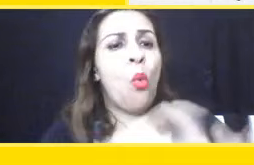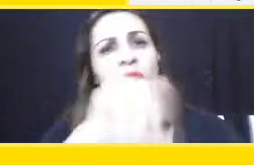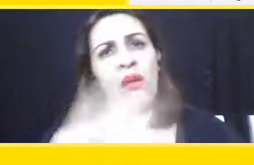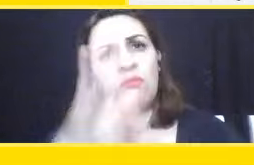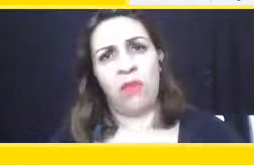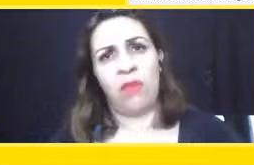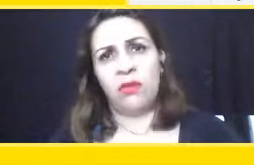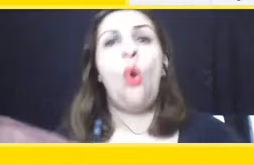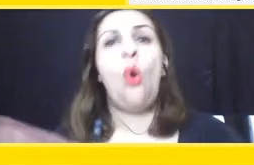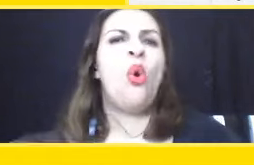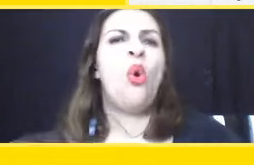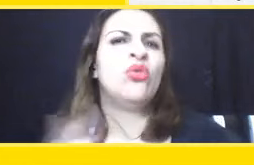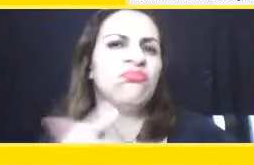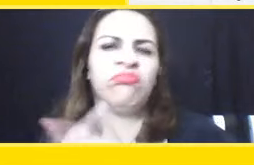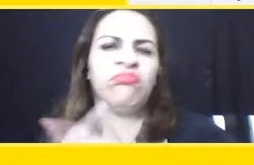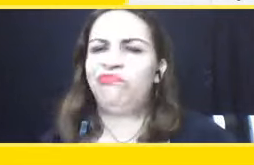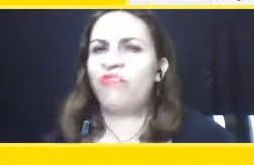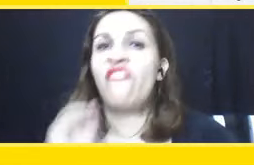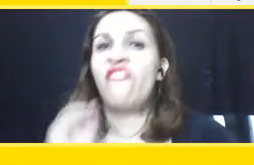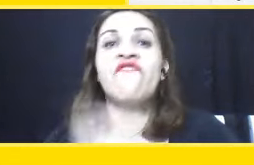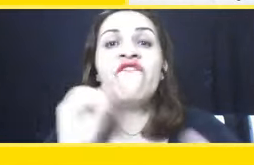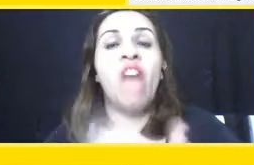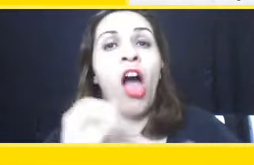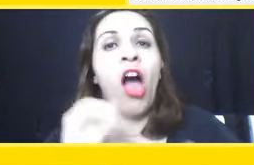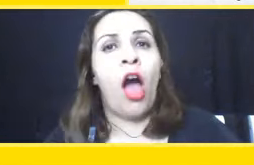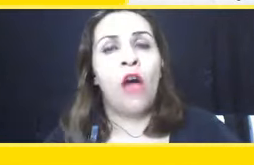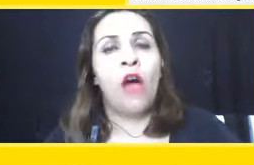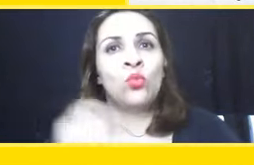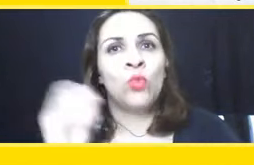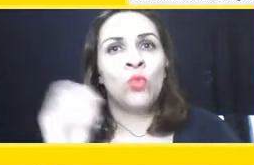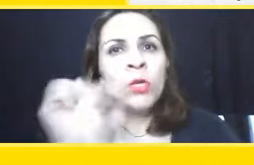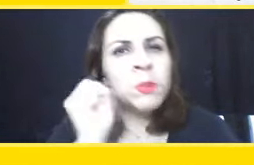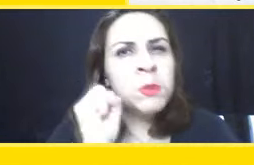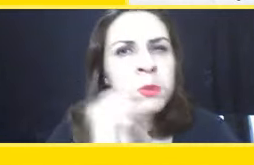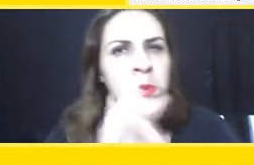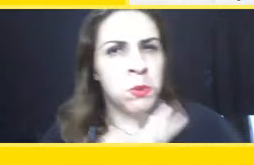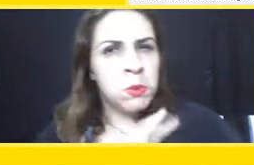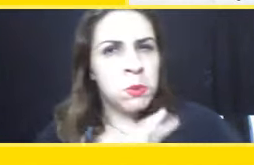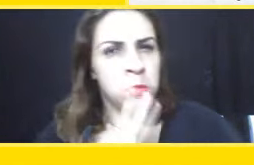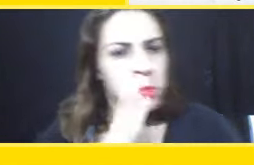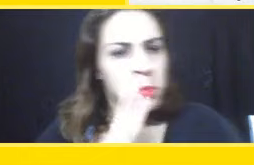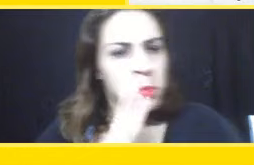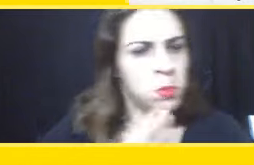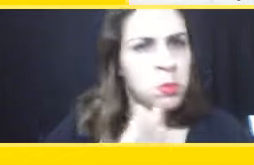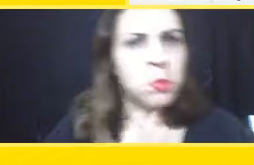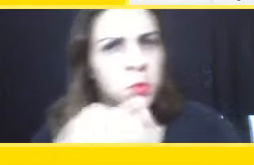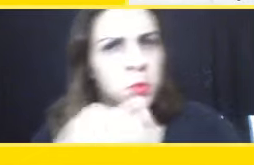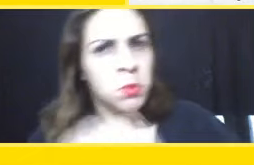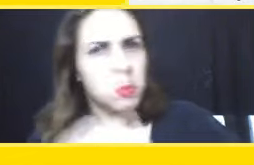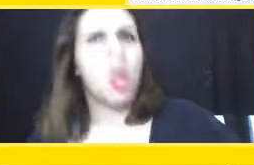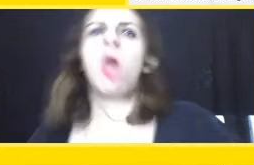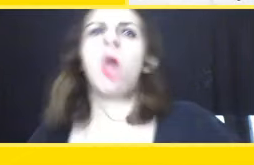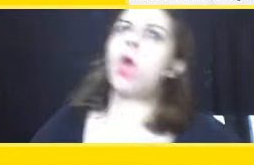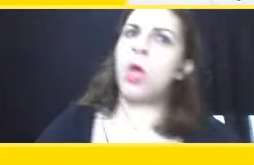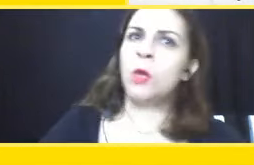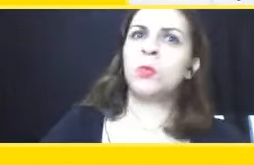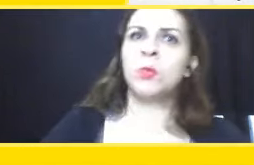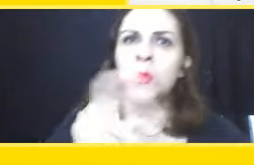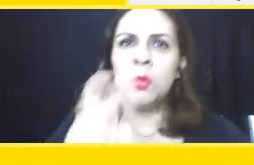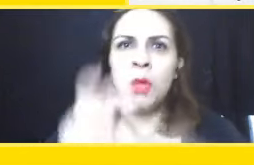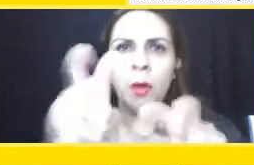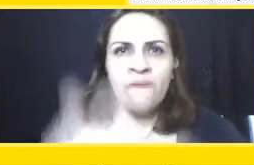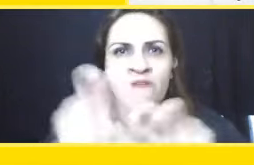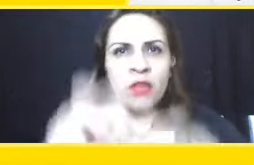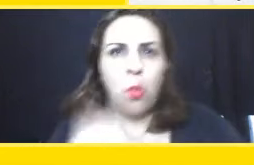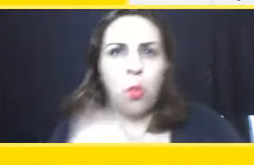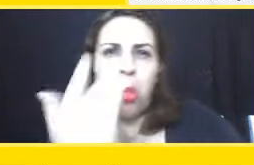temos condições e estrutura na Segurança Pública Nacional de fazer o monitoramento dessas fazendas, né? Então,